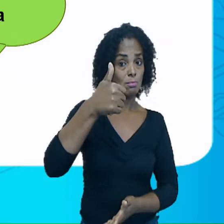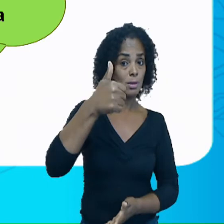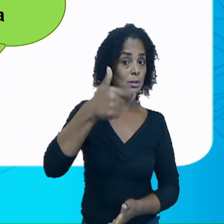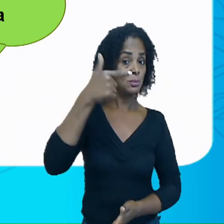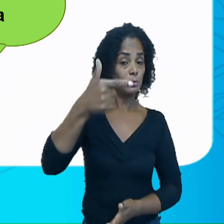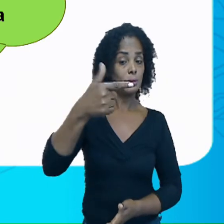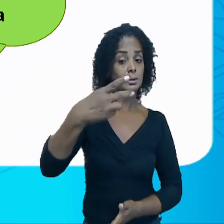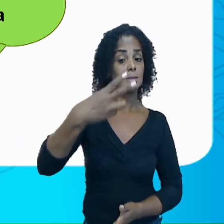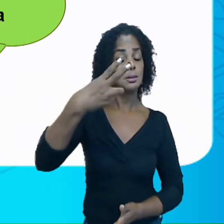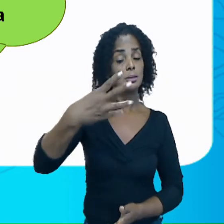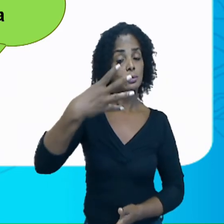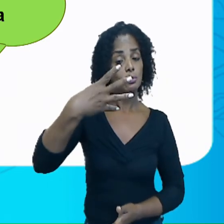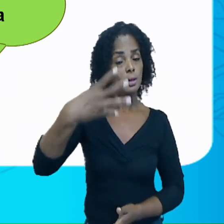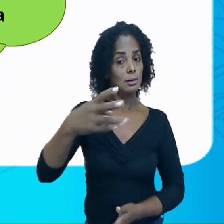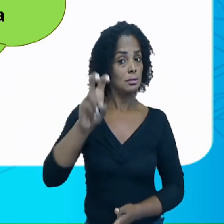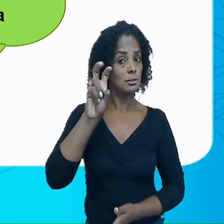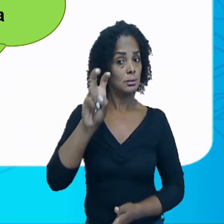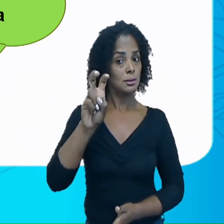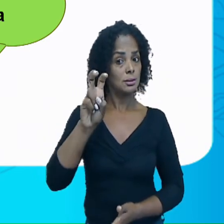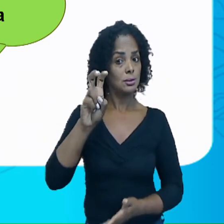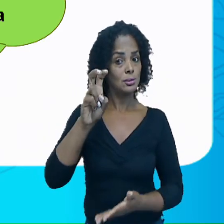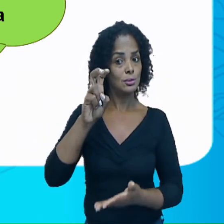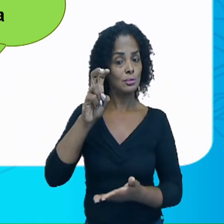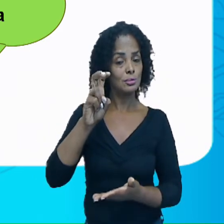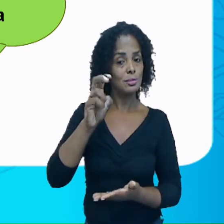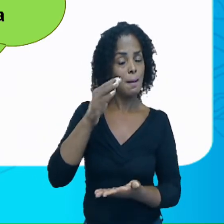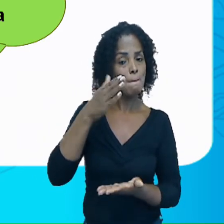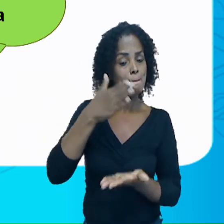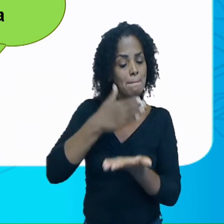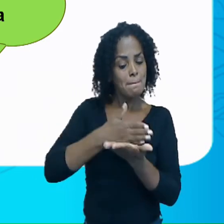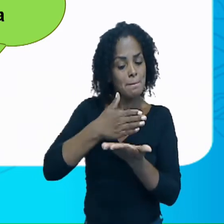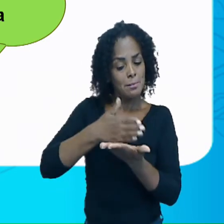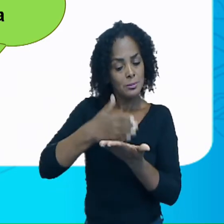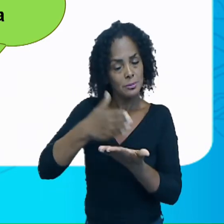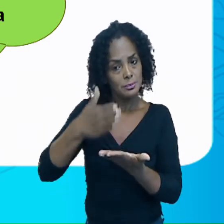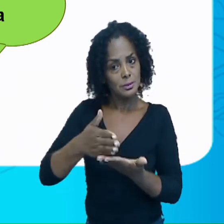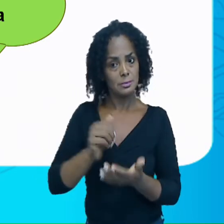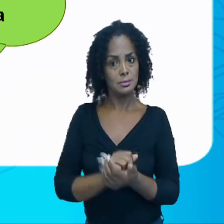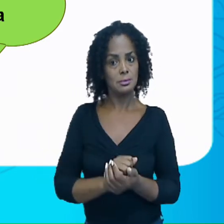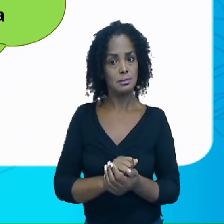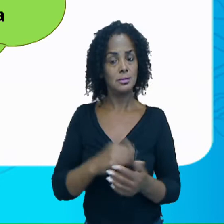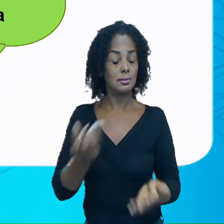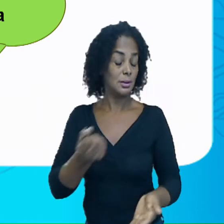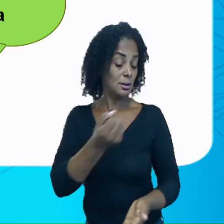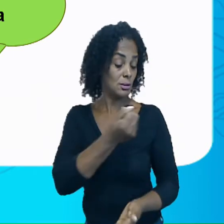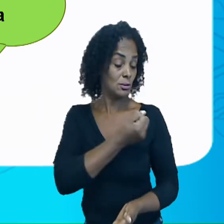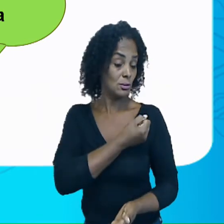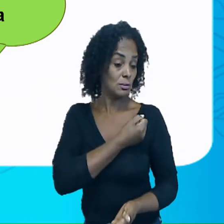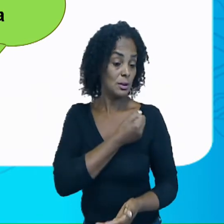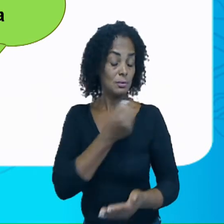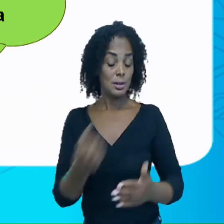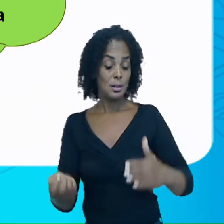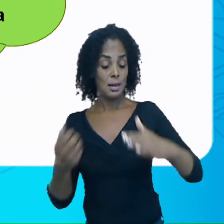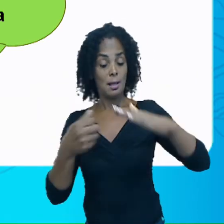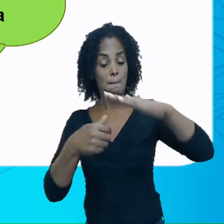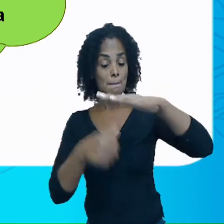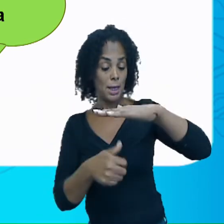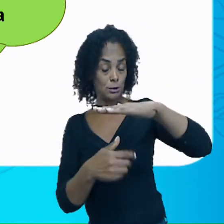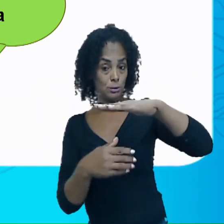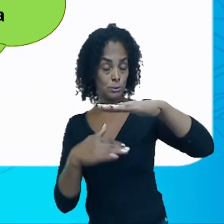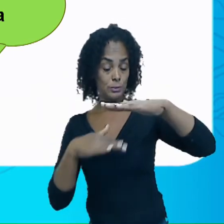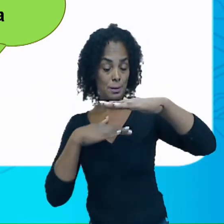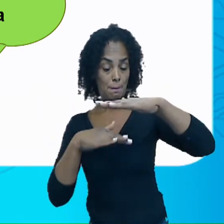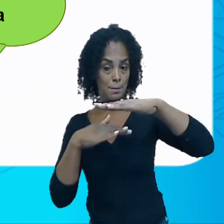4, 5, 6 partes, não é isso mesmo? Então, esse número que fica abaixo do traço,